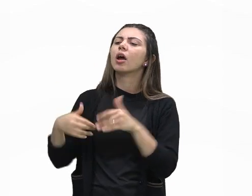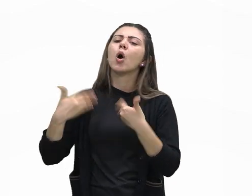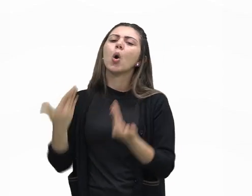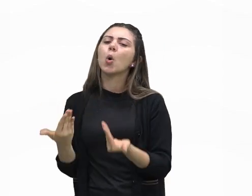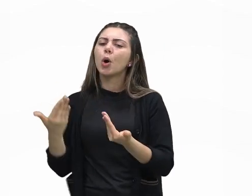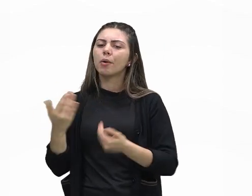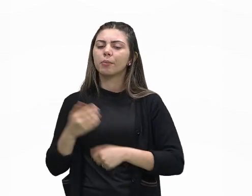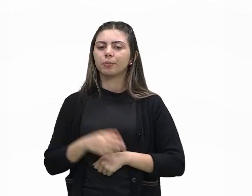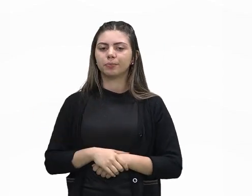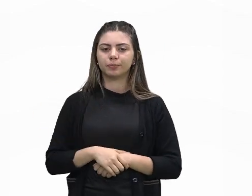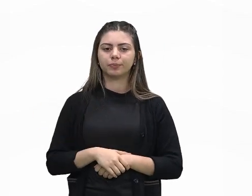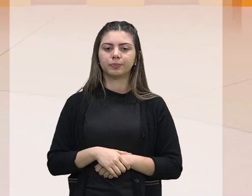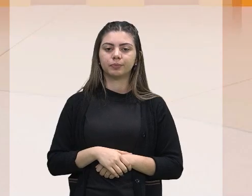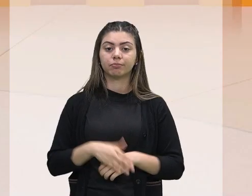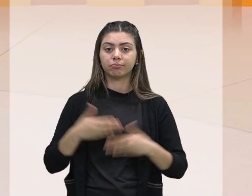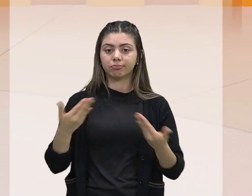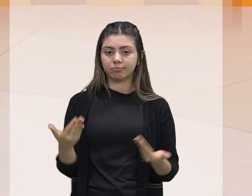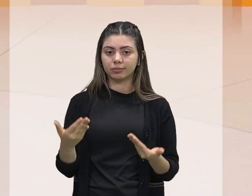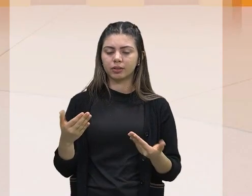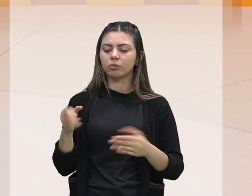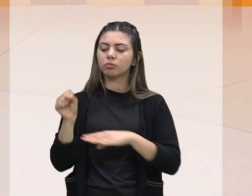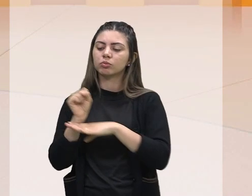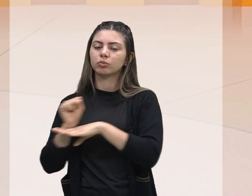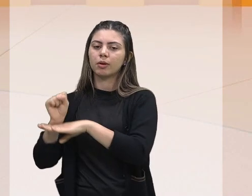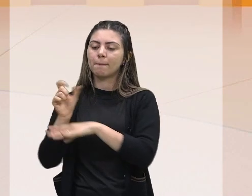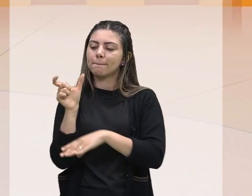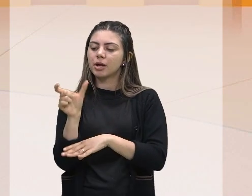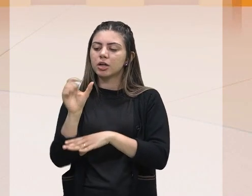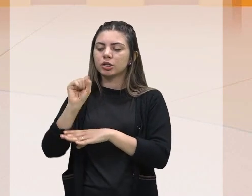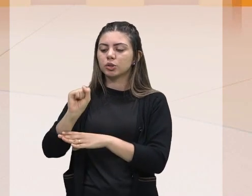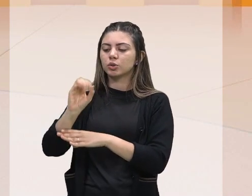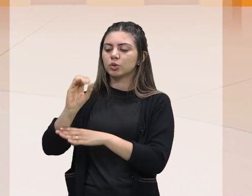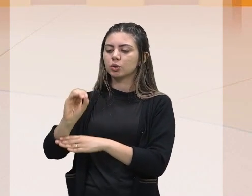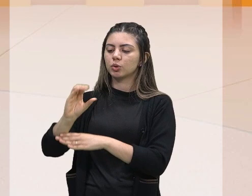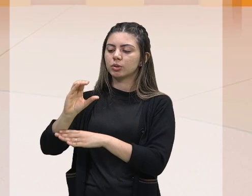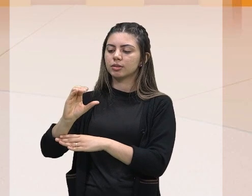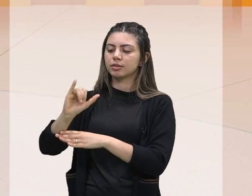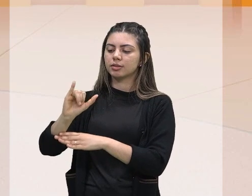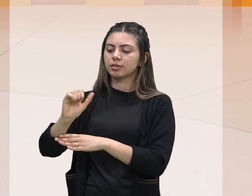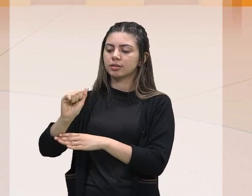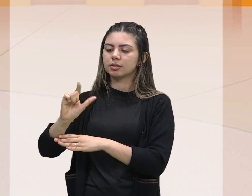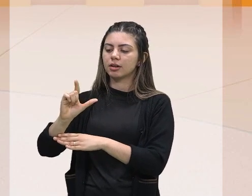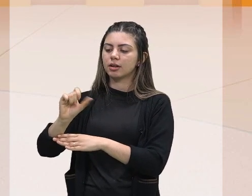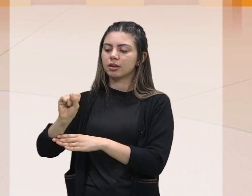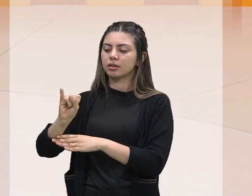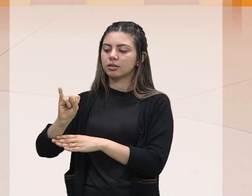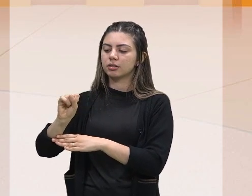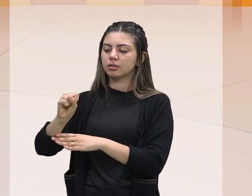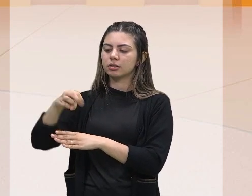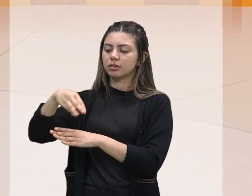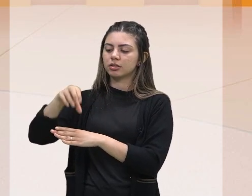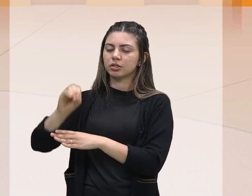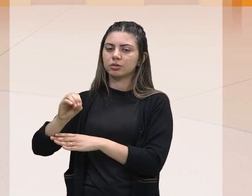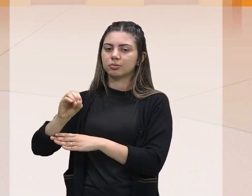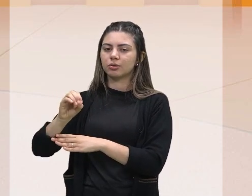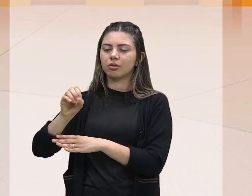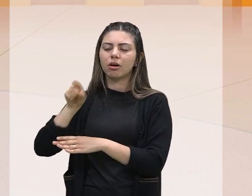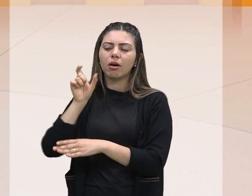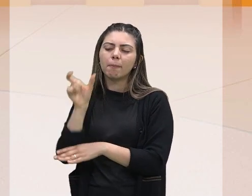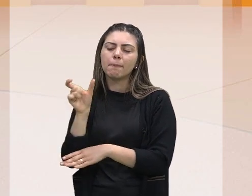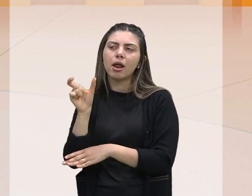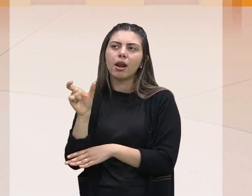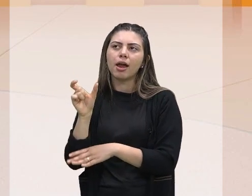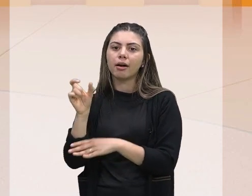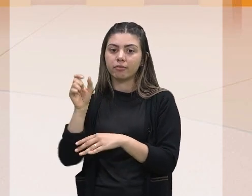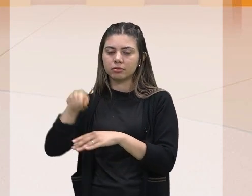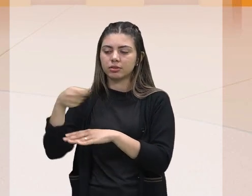socialismo? Quando eu falo para você socialismo, o que você pensa? Vem de social, né?